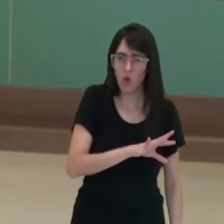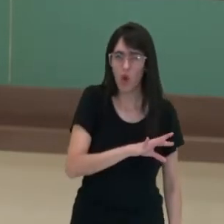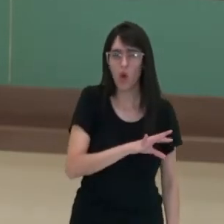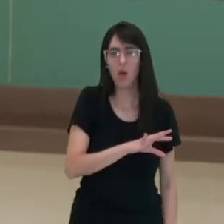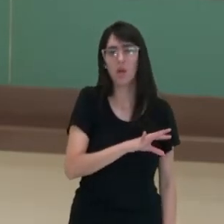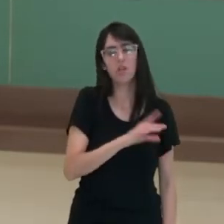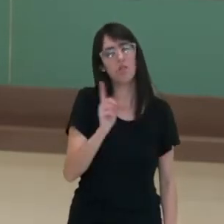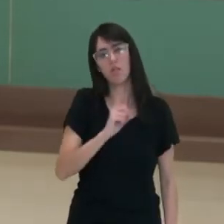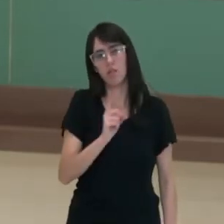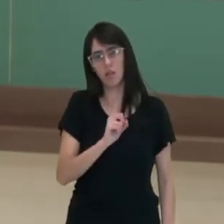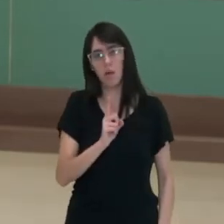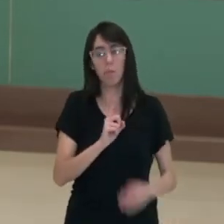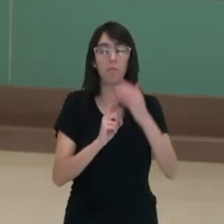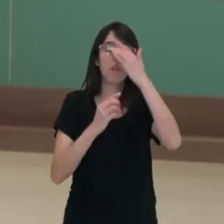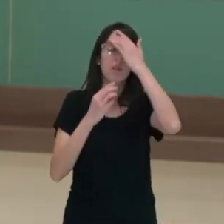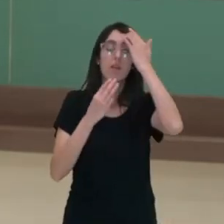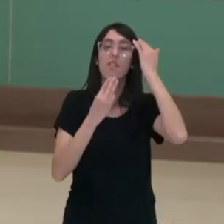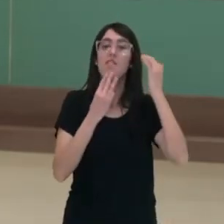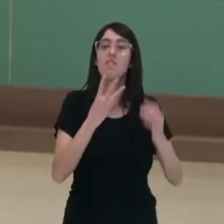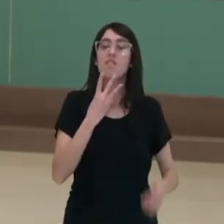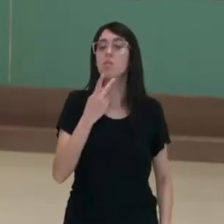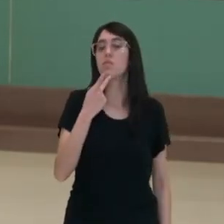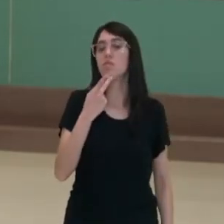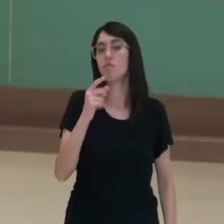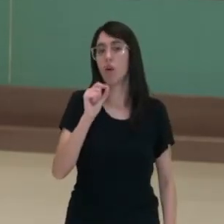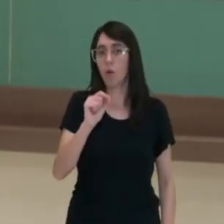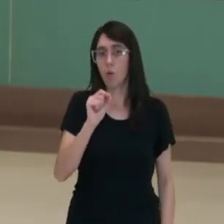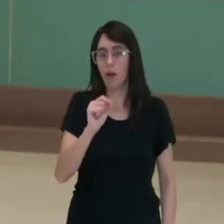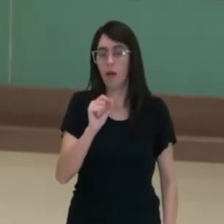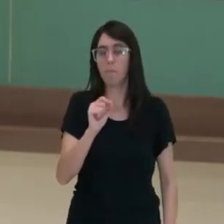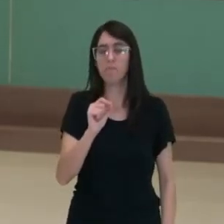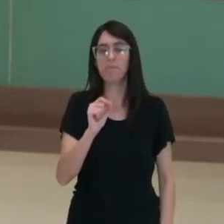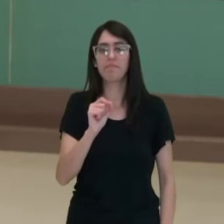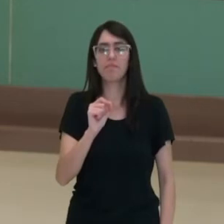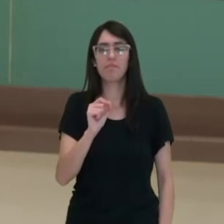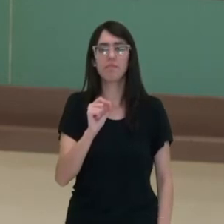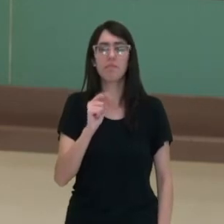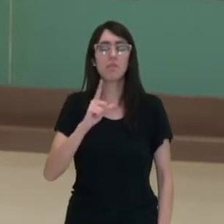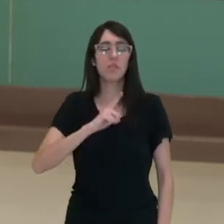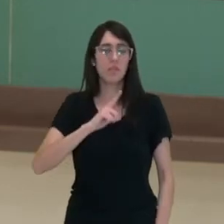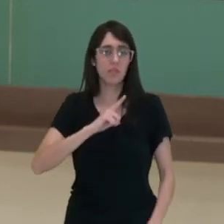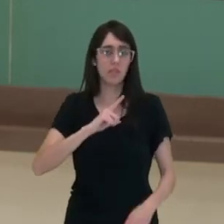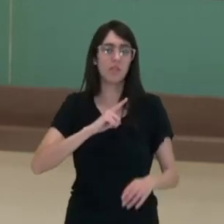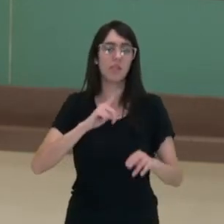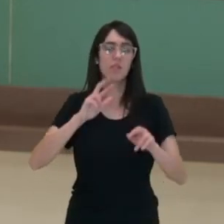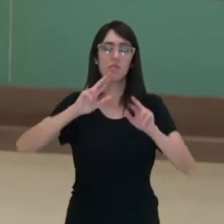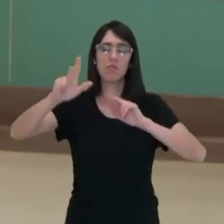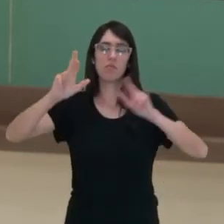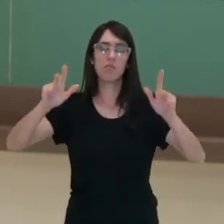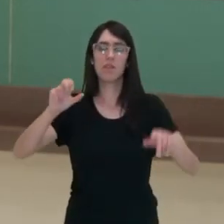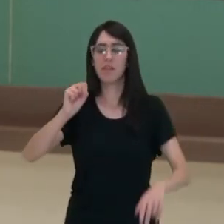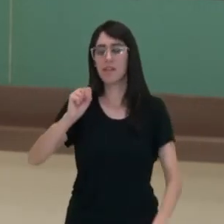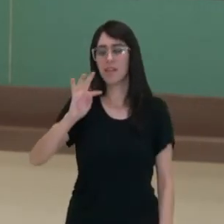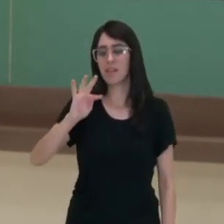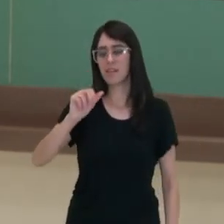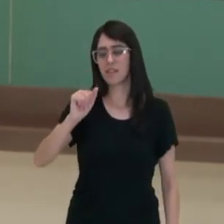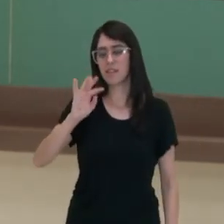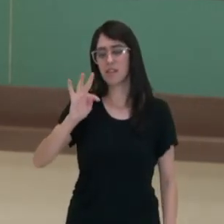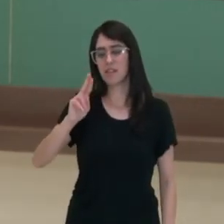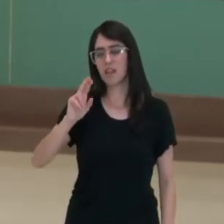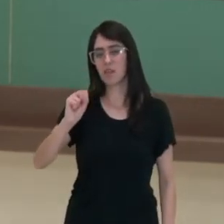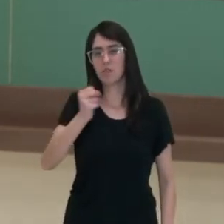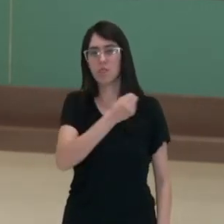Marx. Weber vai buscar entender diferenciações de status, de